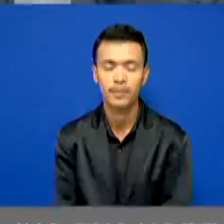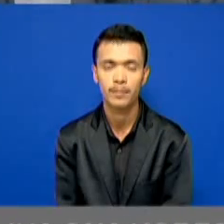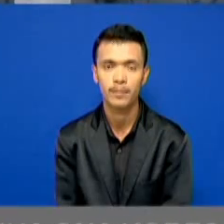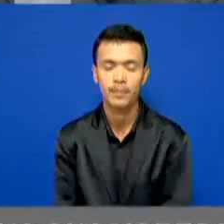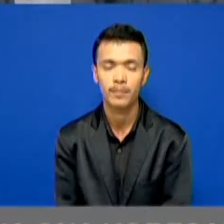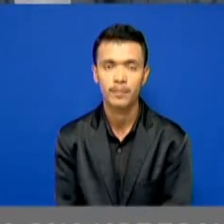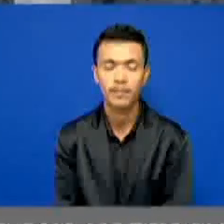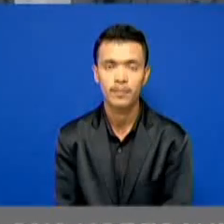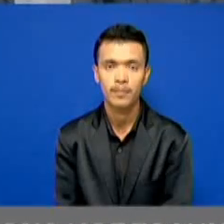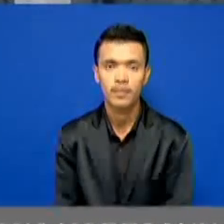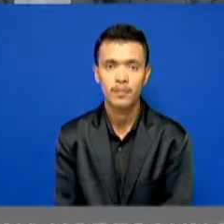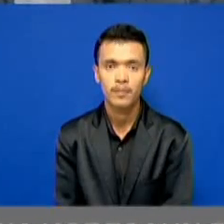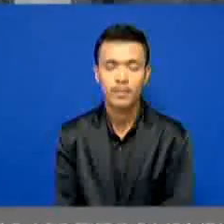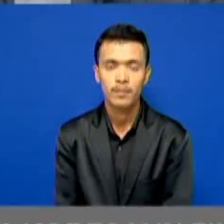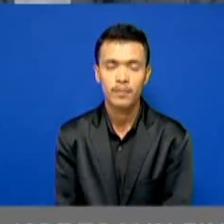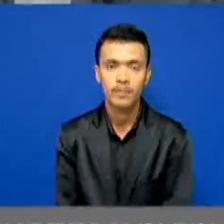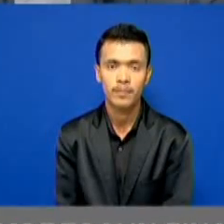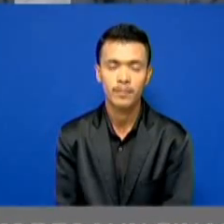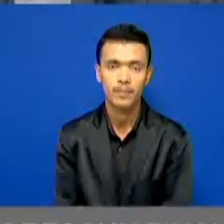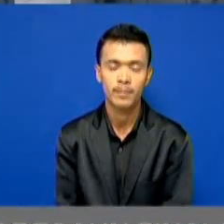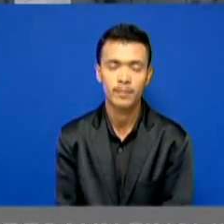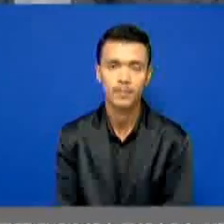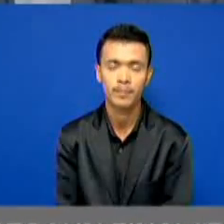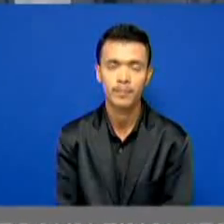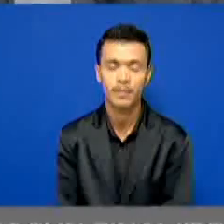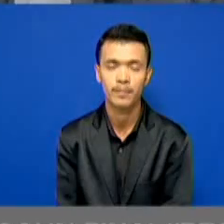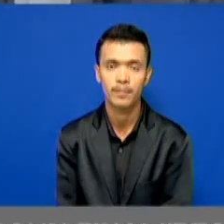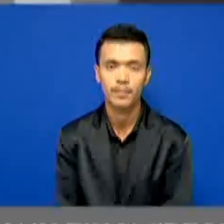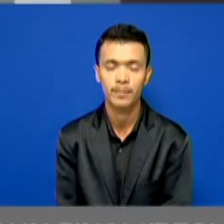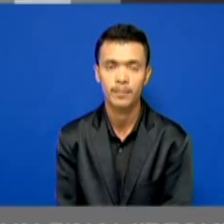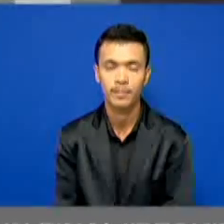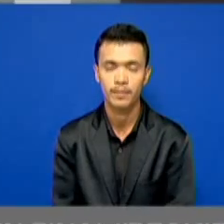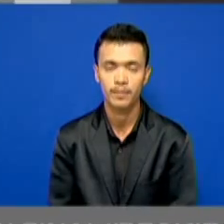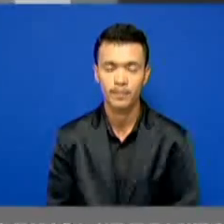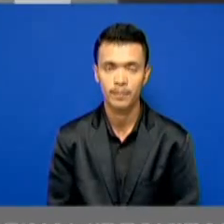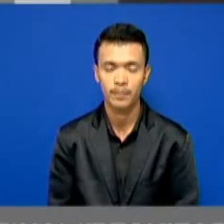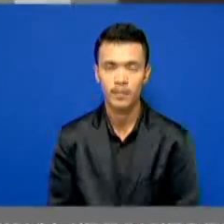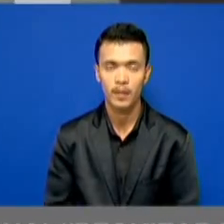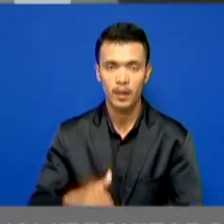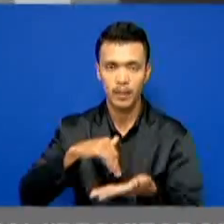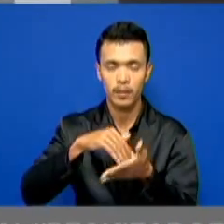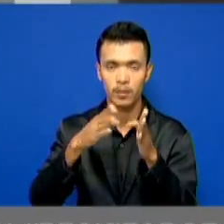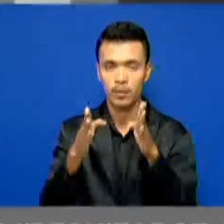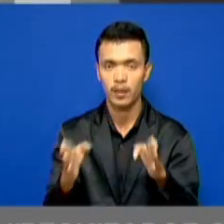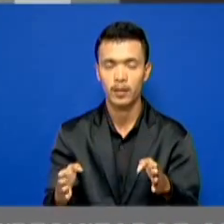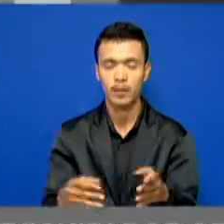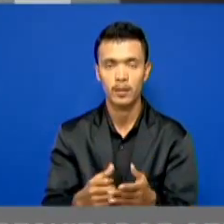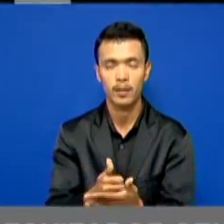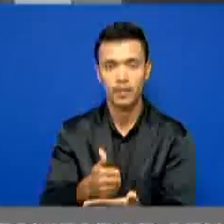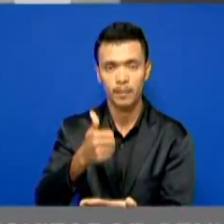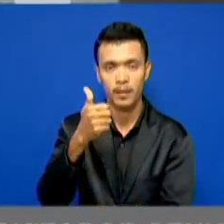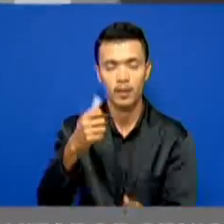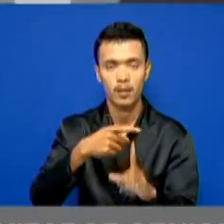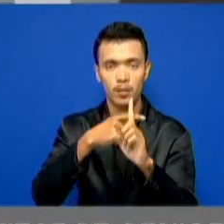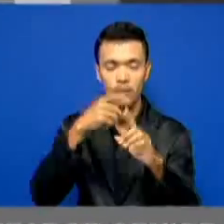e os valores que irão trazer de volta ao nosso país e ao nosso mundo. Bolseiro Hiracnês selecionado,